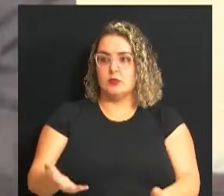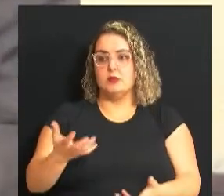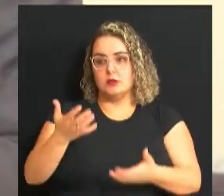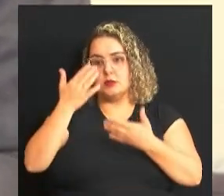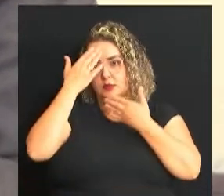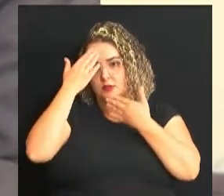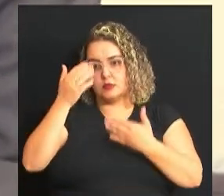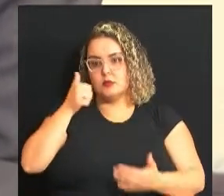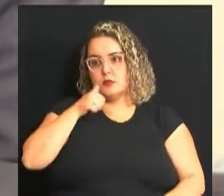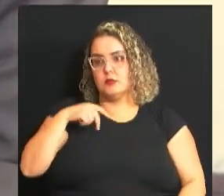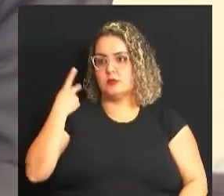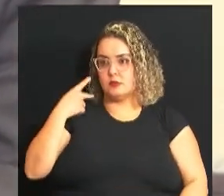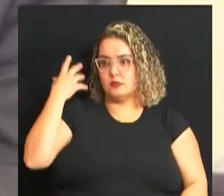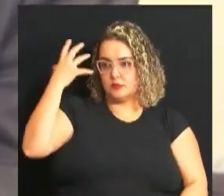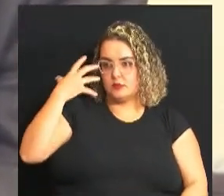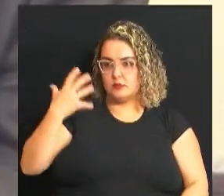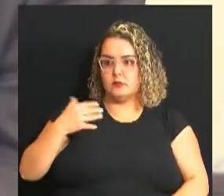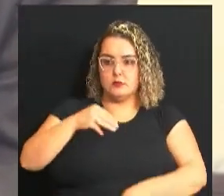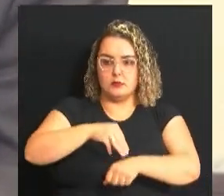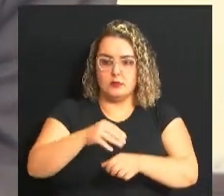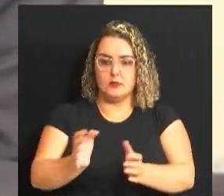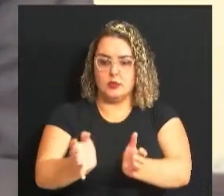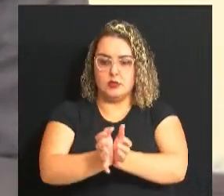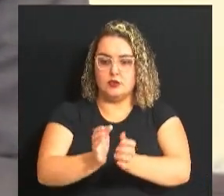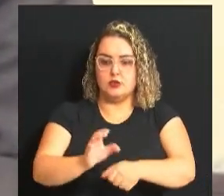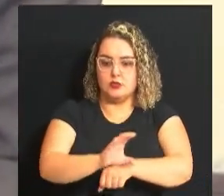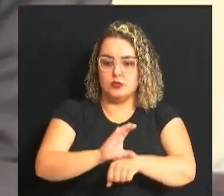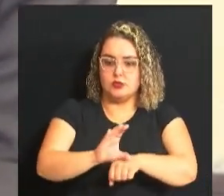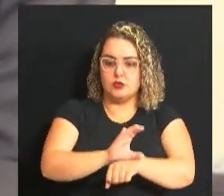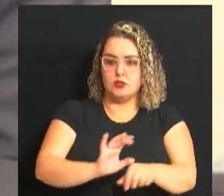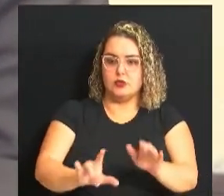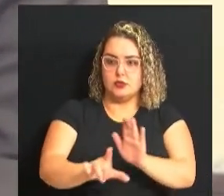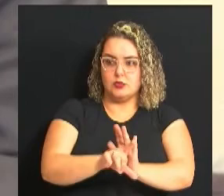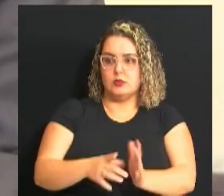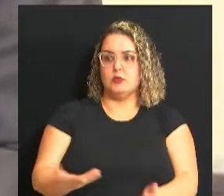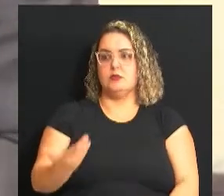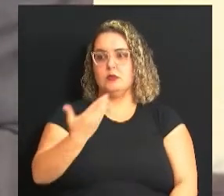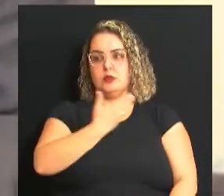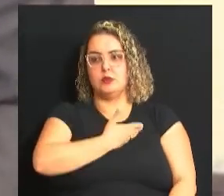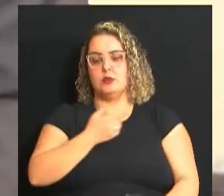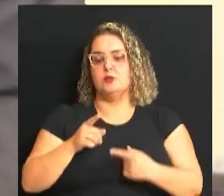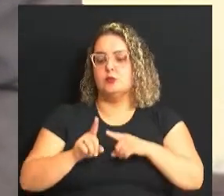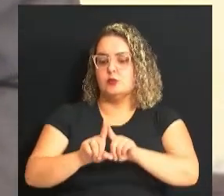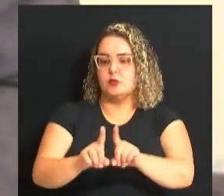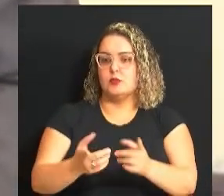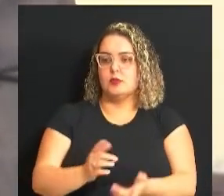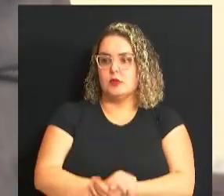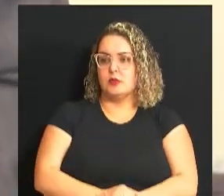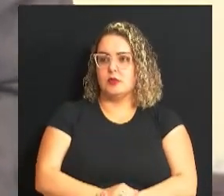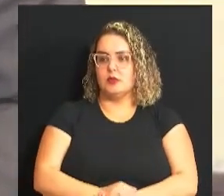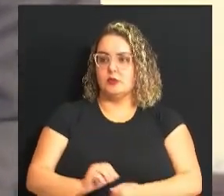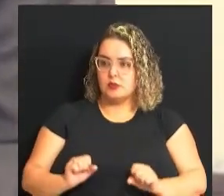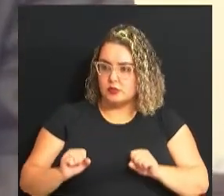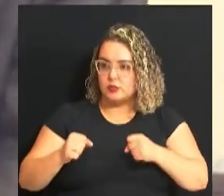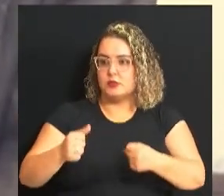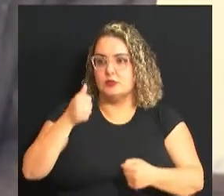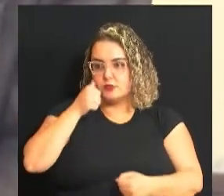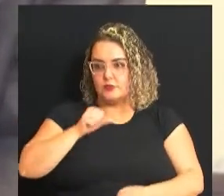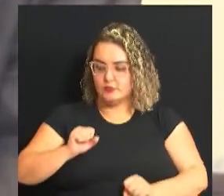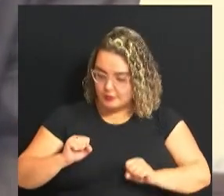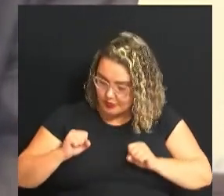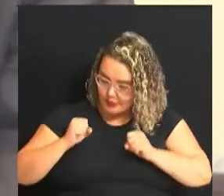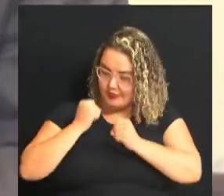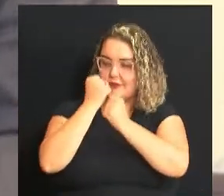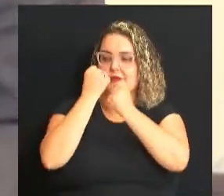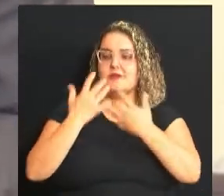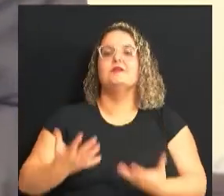Guida Calisto, membro da Comissão de Constituição e Legalidade, minha colega, minha parceira, lutadora, mulher guerreira.